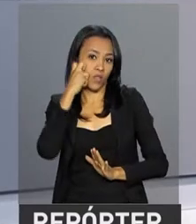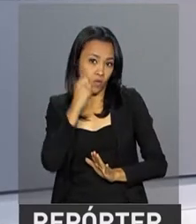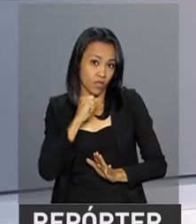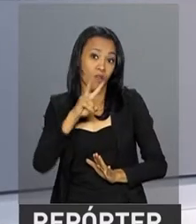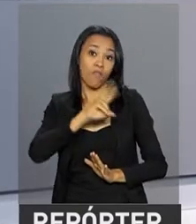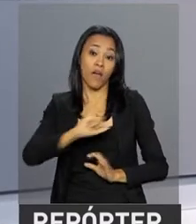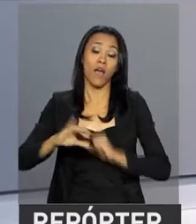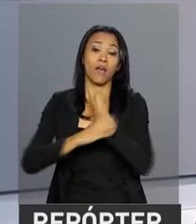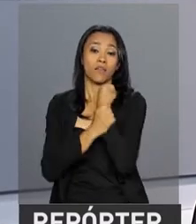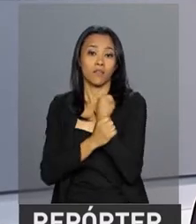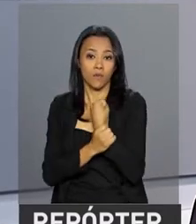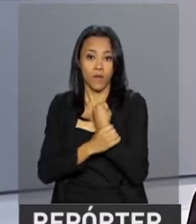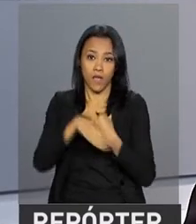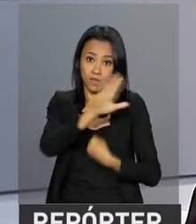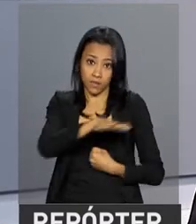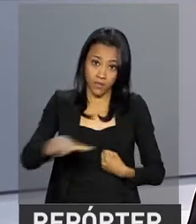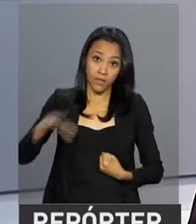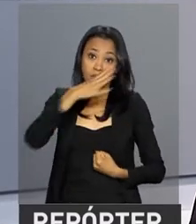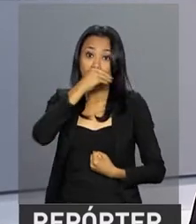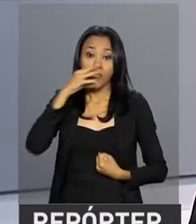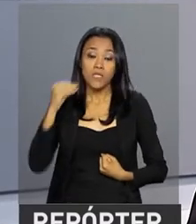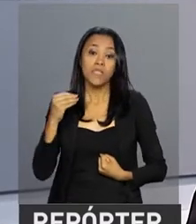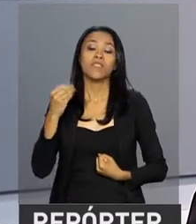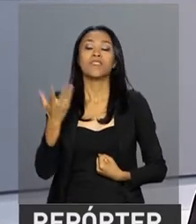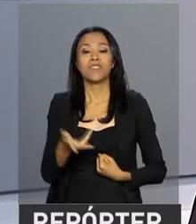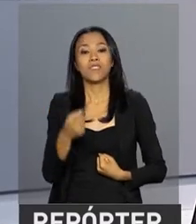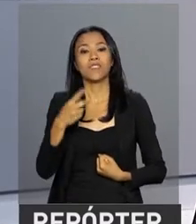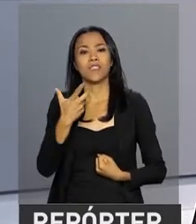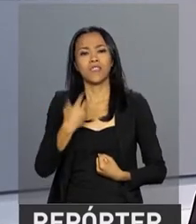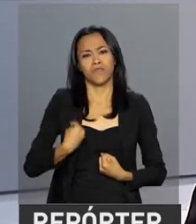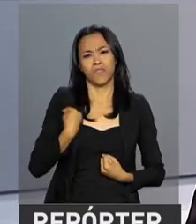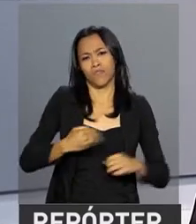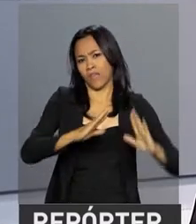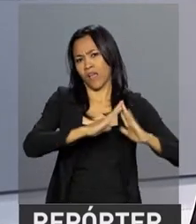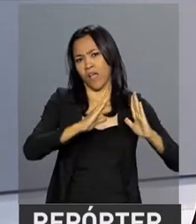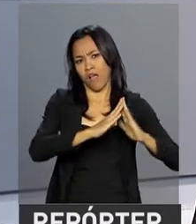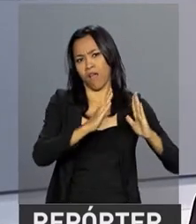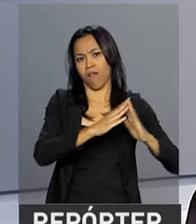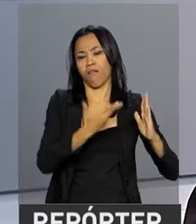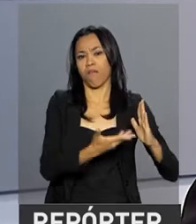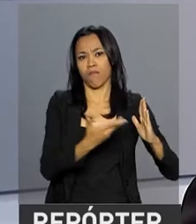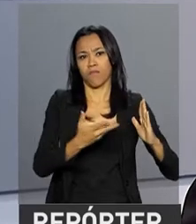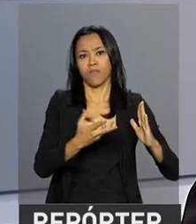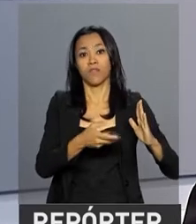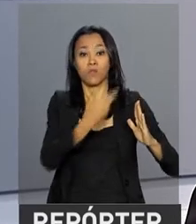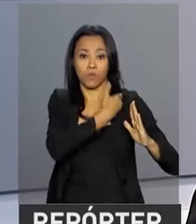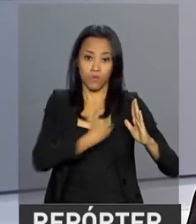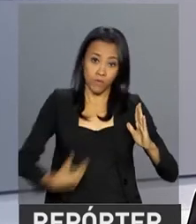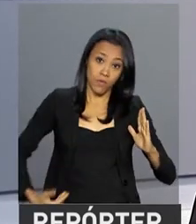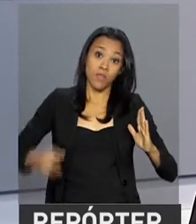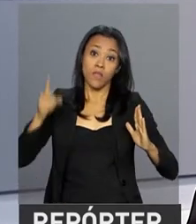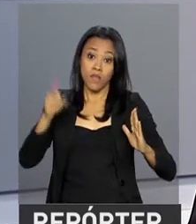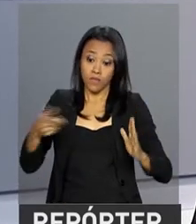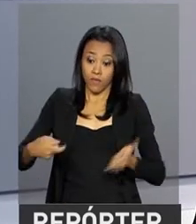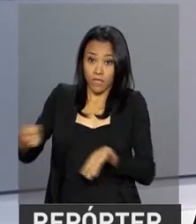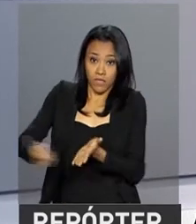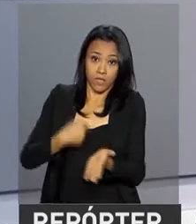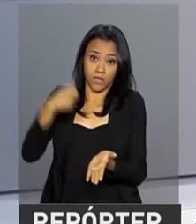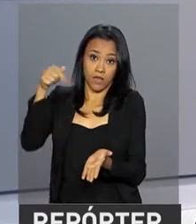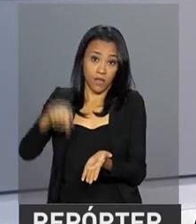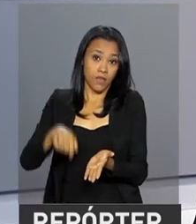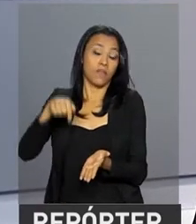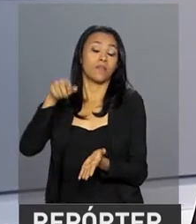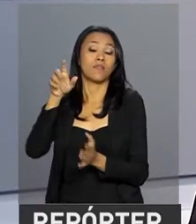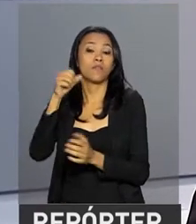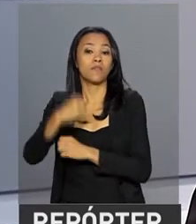lar a crianças e adolescentes que vivem em abrigos e orfanatos sancionada este mês pelo presidente michel temer a legislação